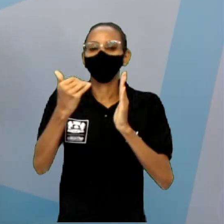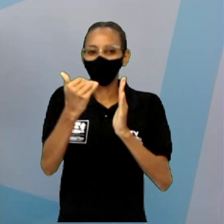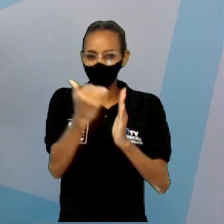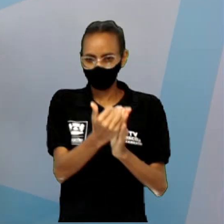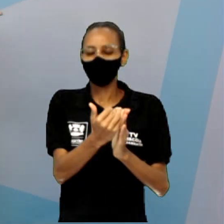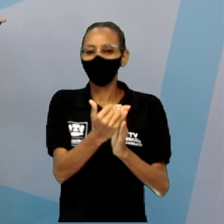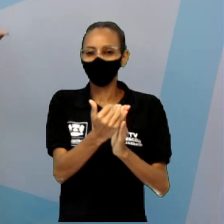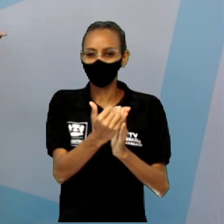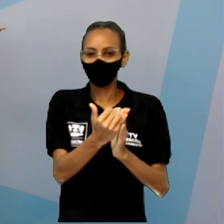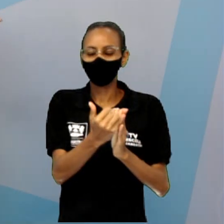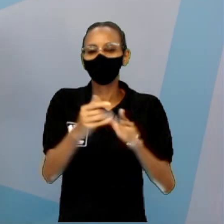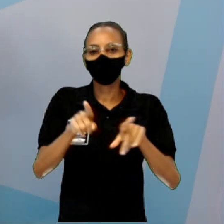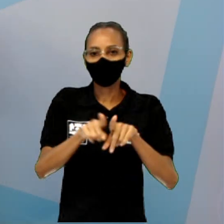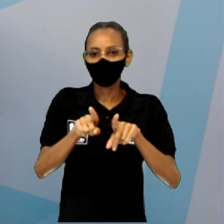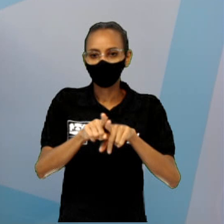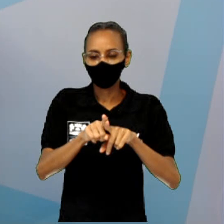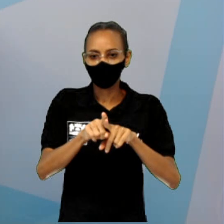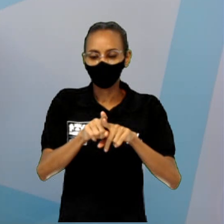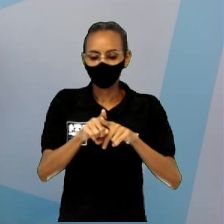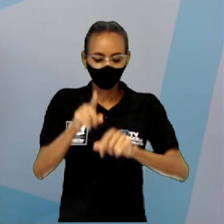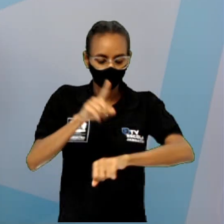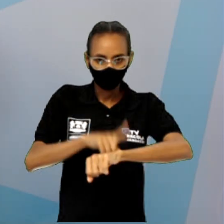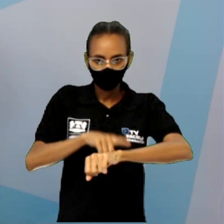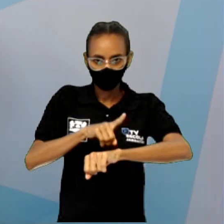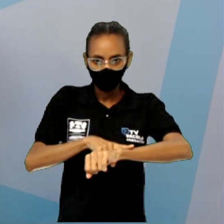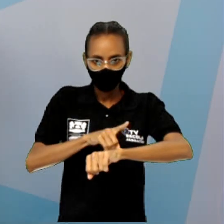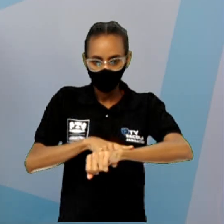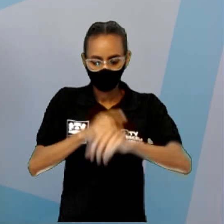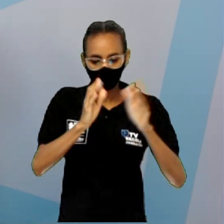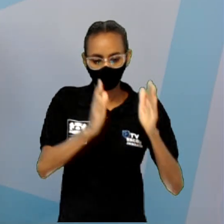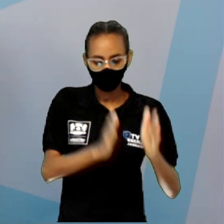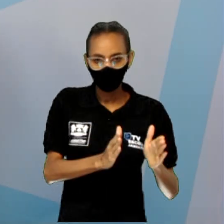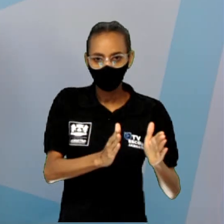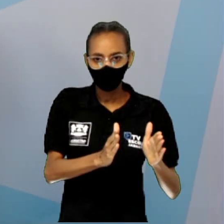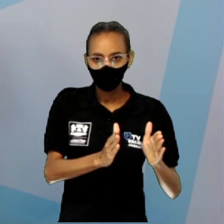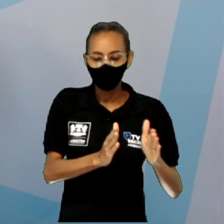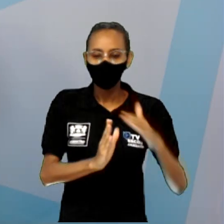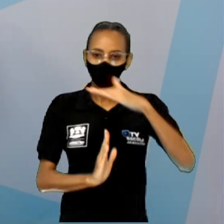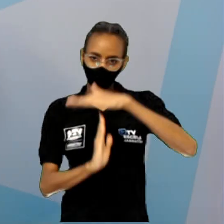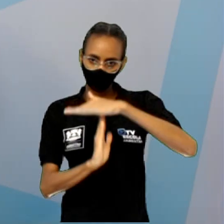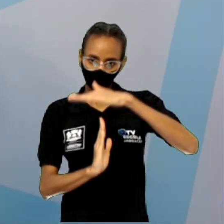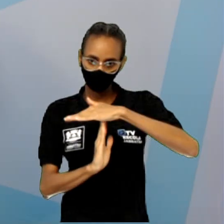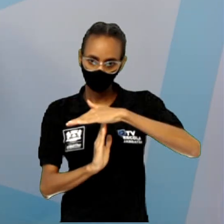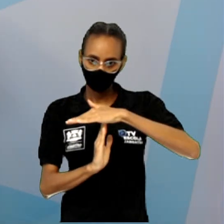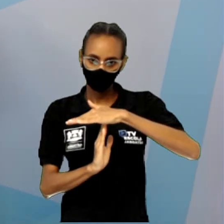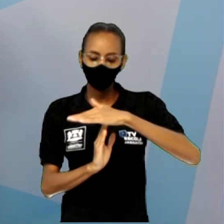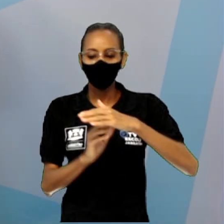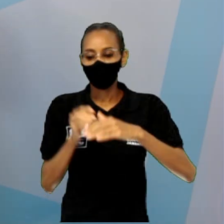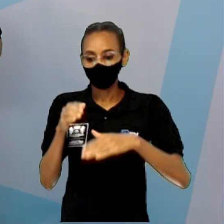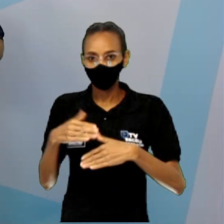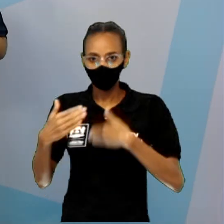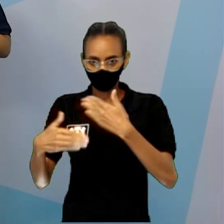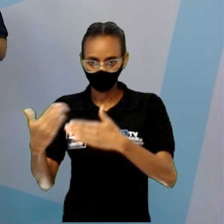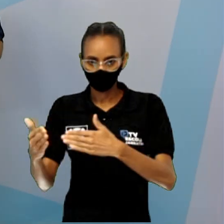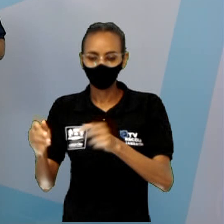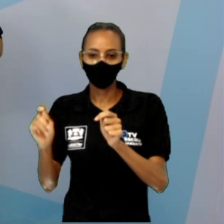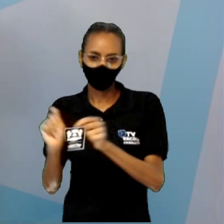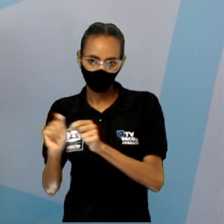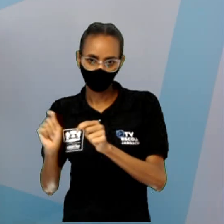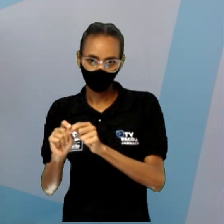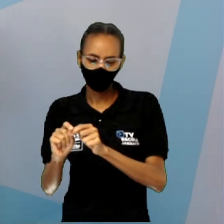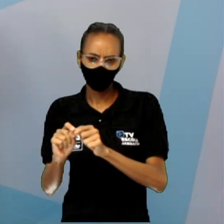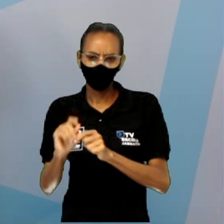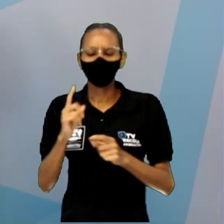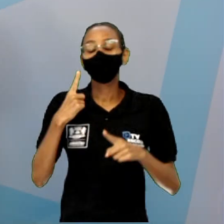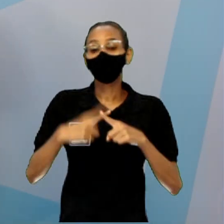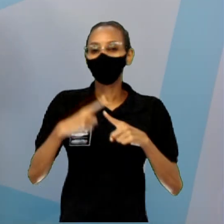possuem intervalos entre as execuções. Por quê? Porque se eu estou fazendo um exercício com uma